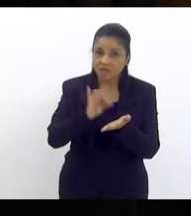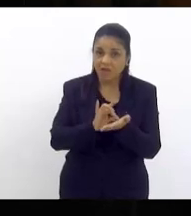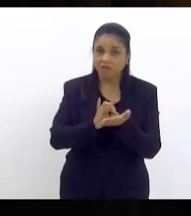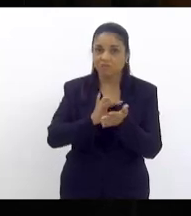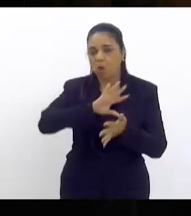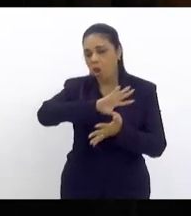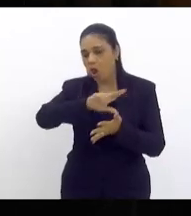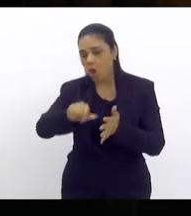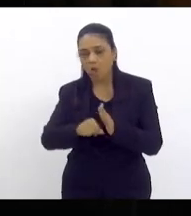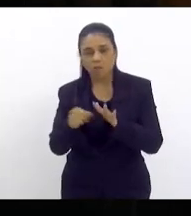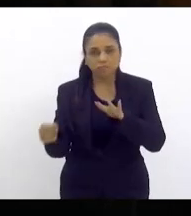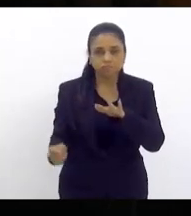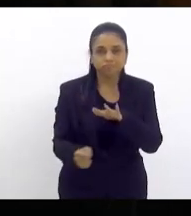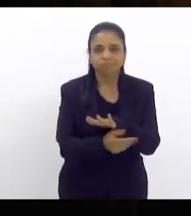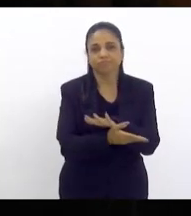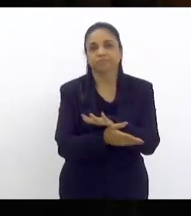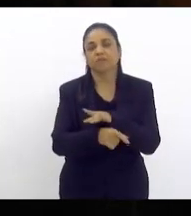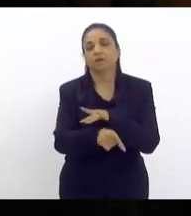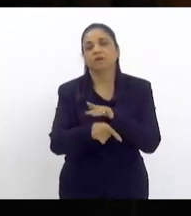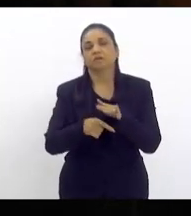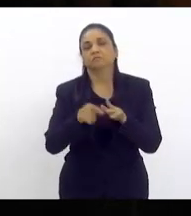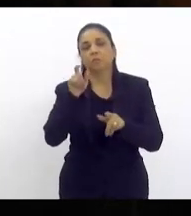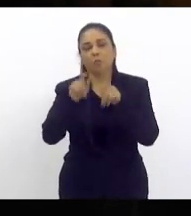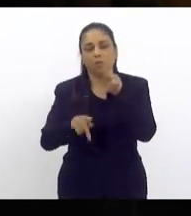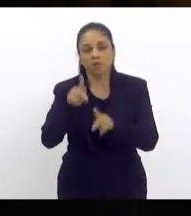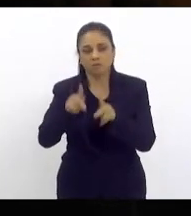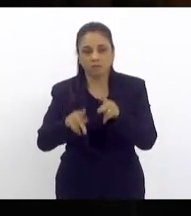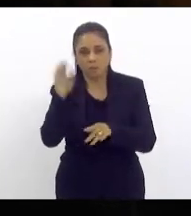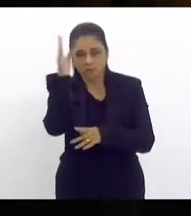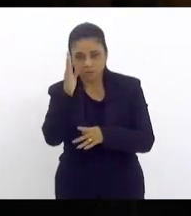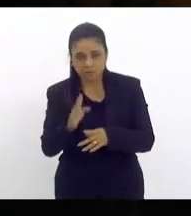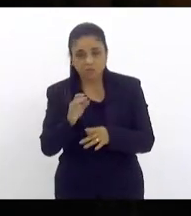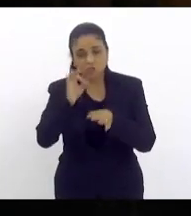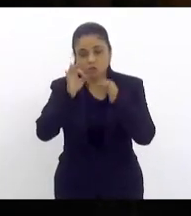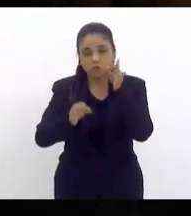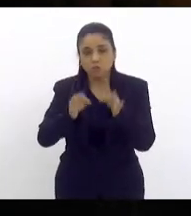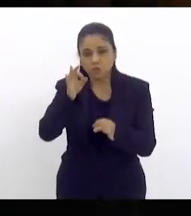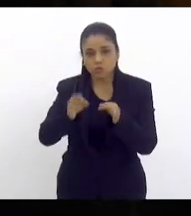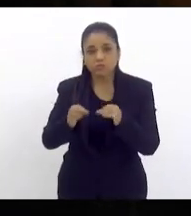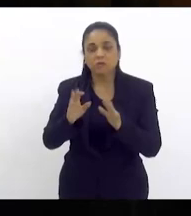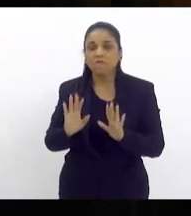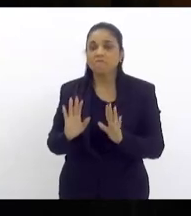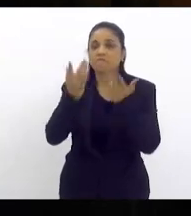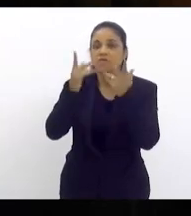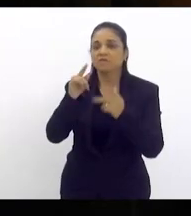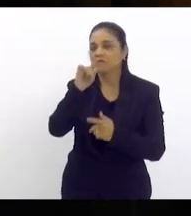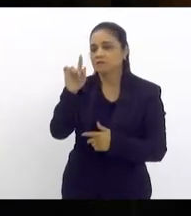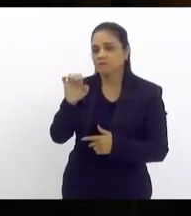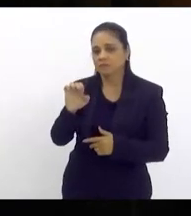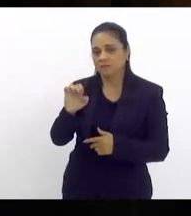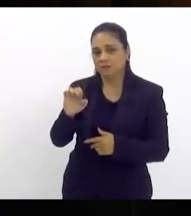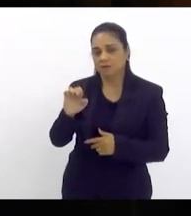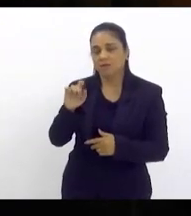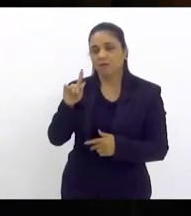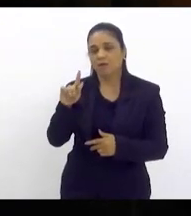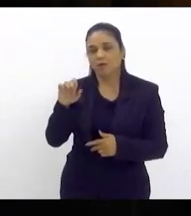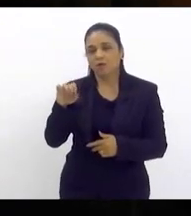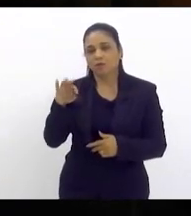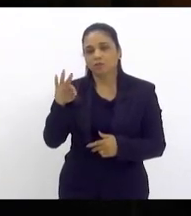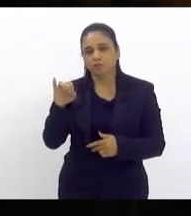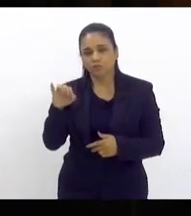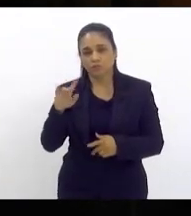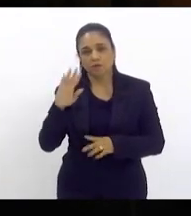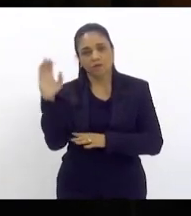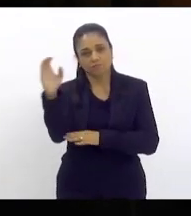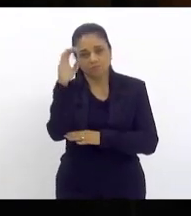a população brasileira Então nesse sentido que a justiça seja feita viva Zé Gotinha viva a Ciência Tecnologia e